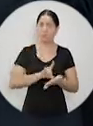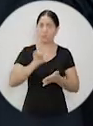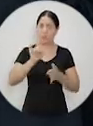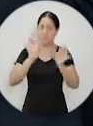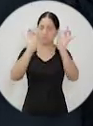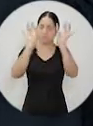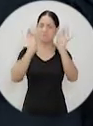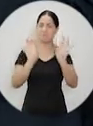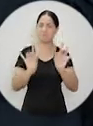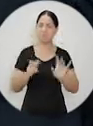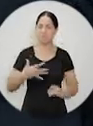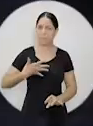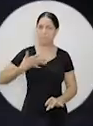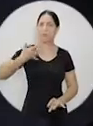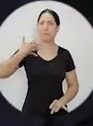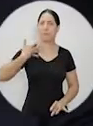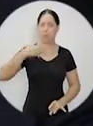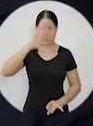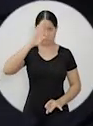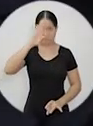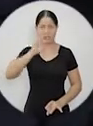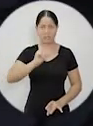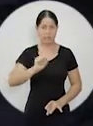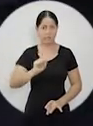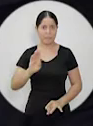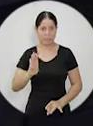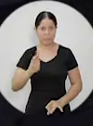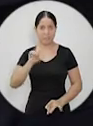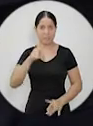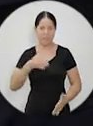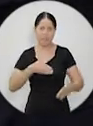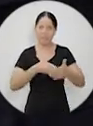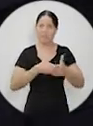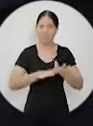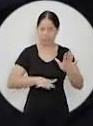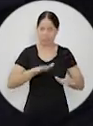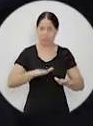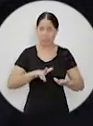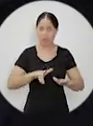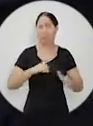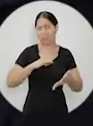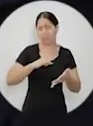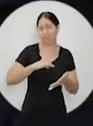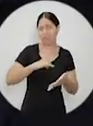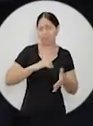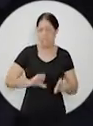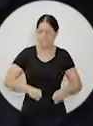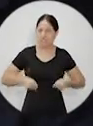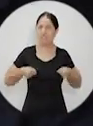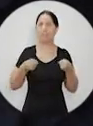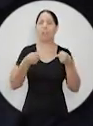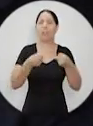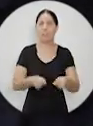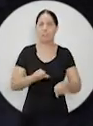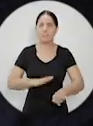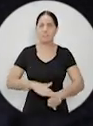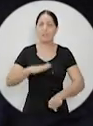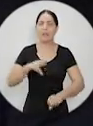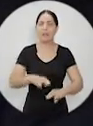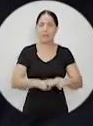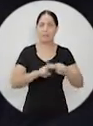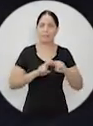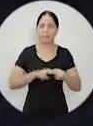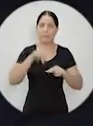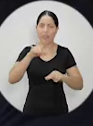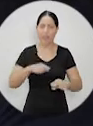fator de prestígio da advocacia. A advocacia ela tem limites no Brasil, tarefas que a fortalecem por conta